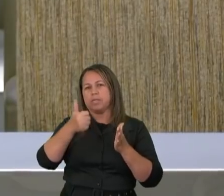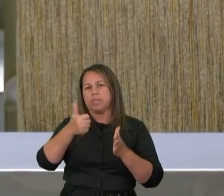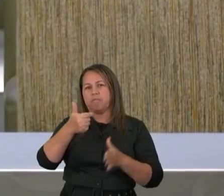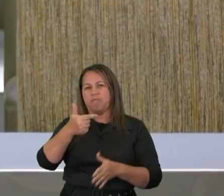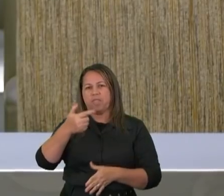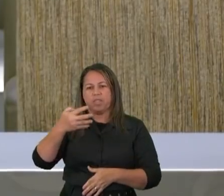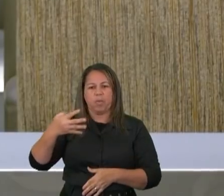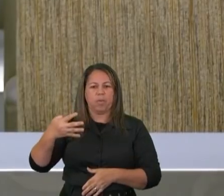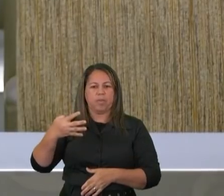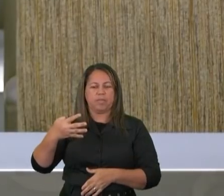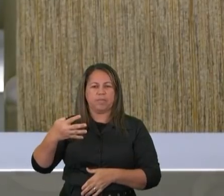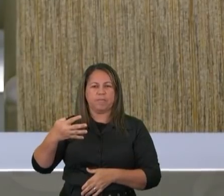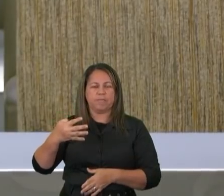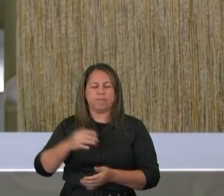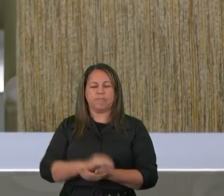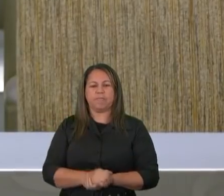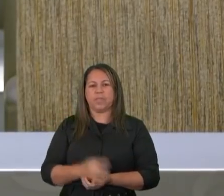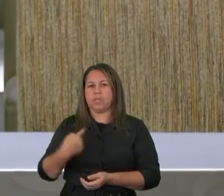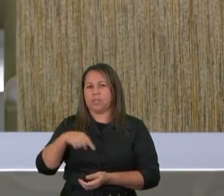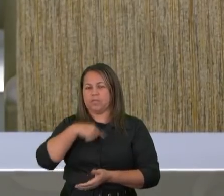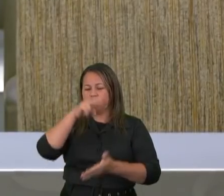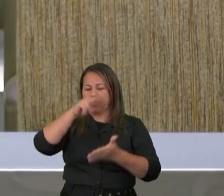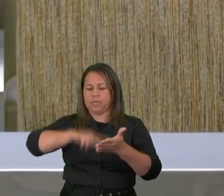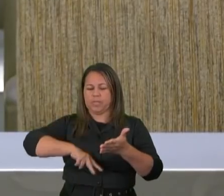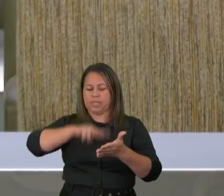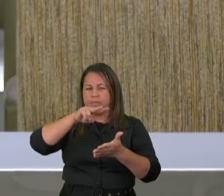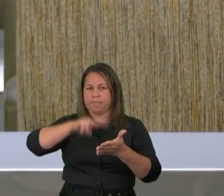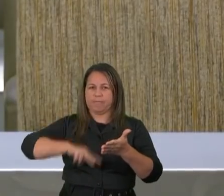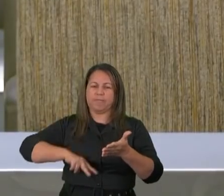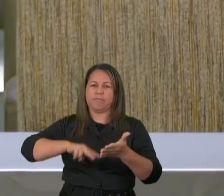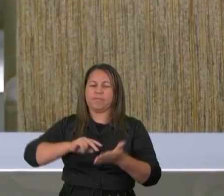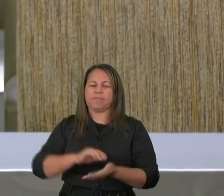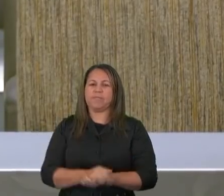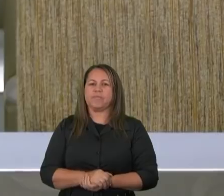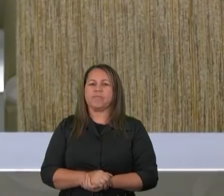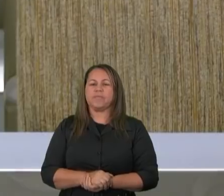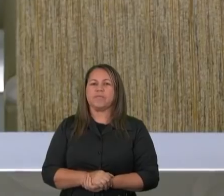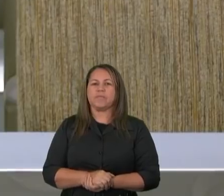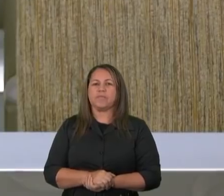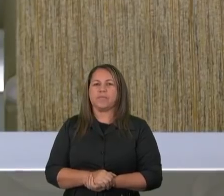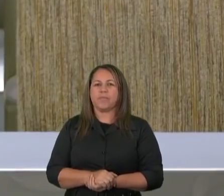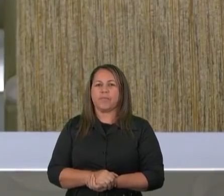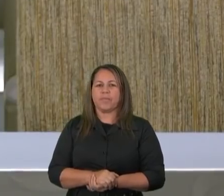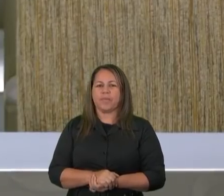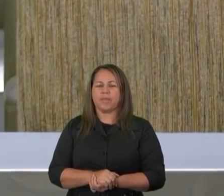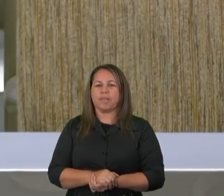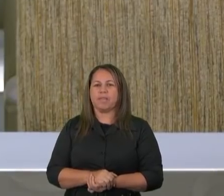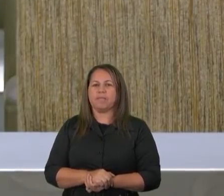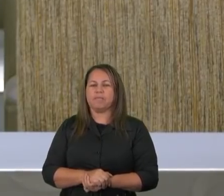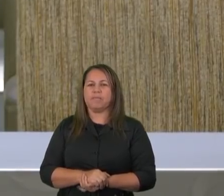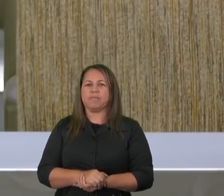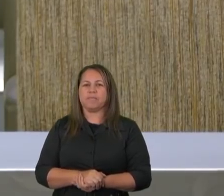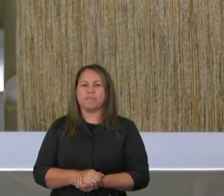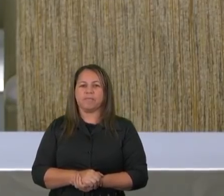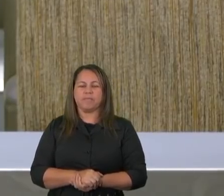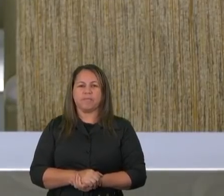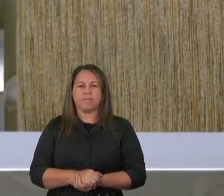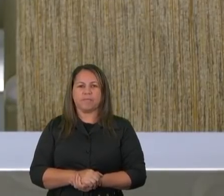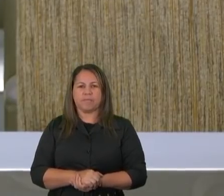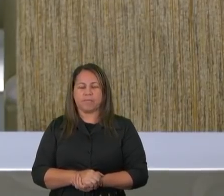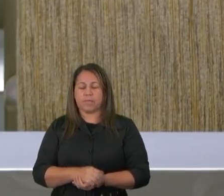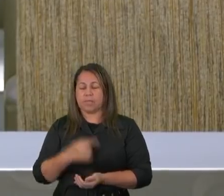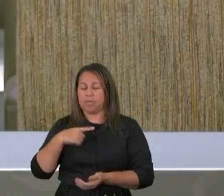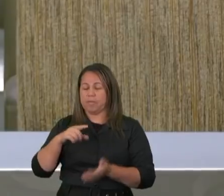124. Vamos ler todo este salmo, bem próximo ao salmo que foi lido como